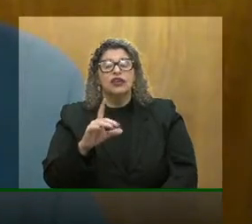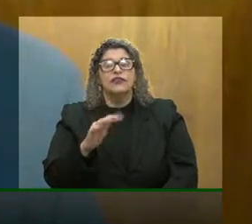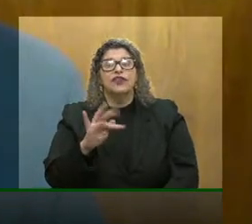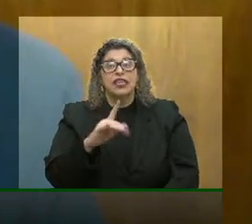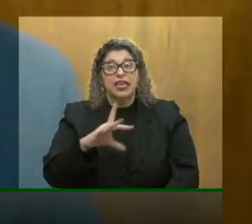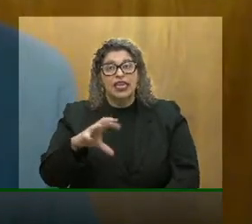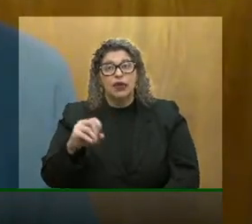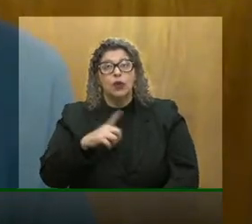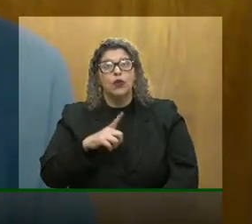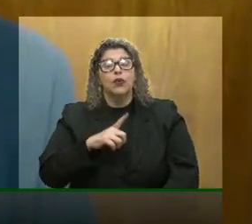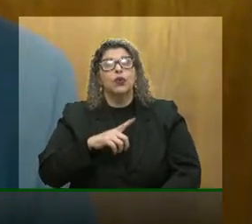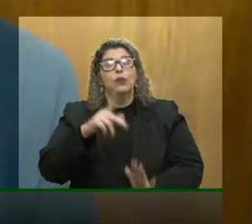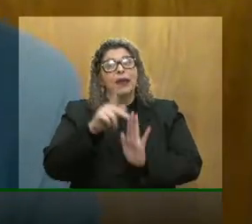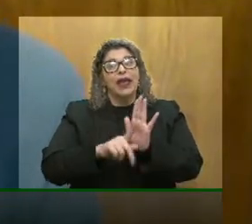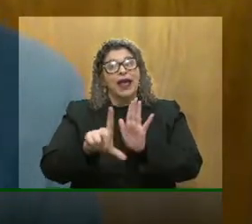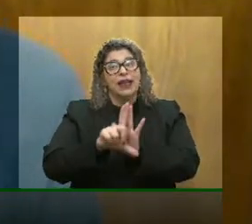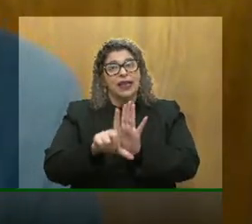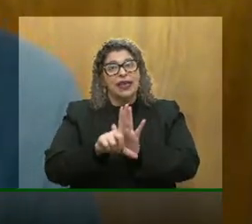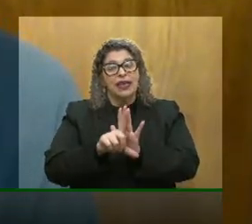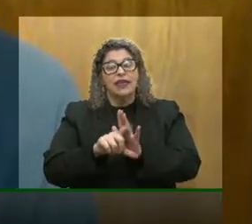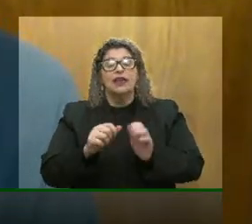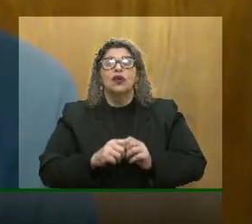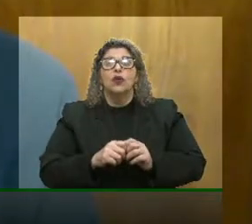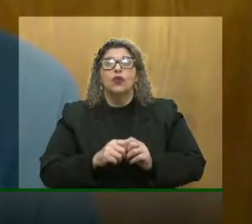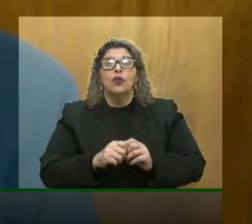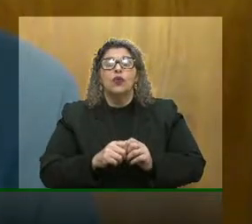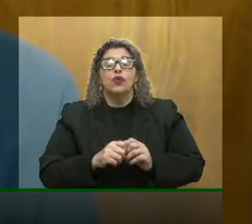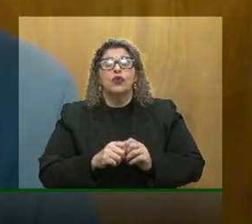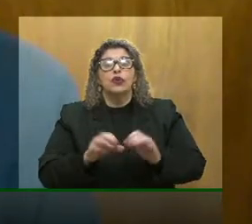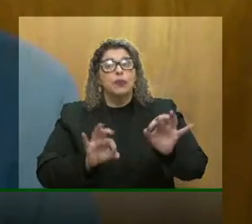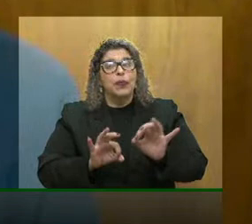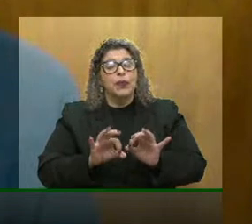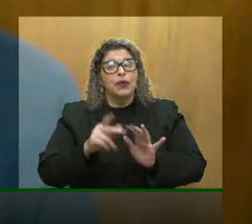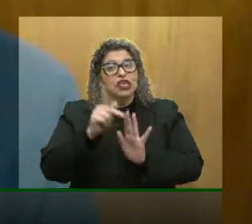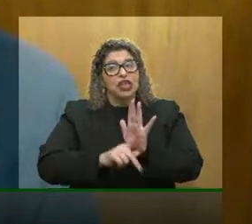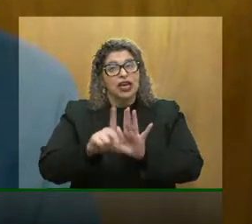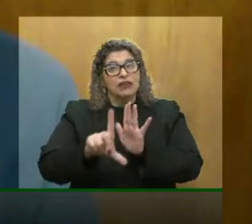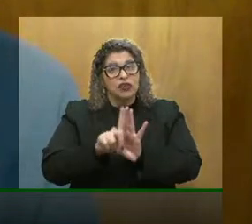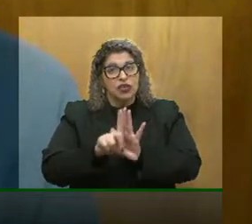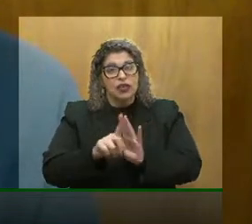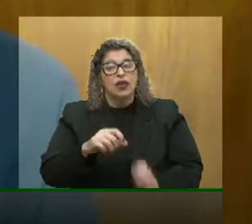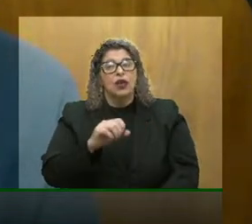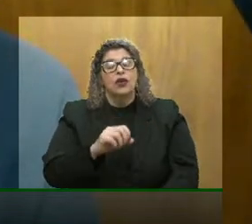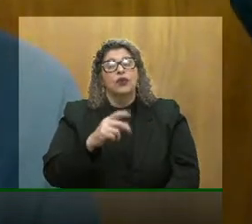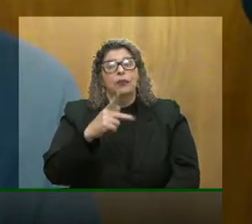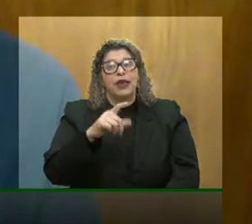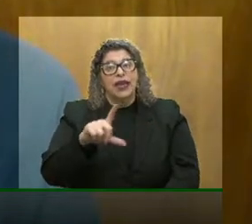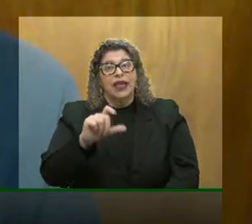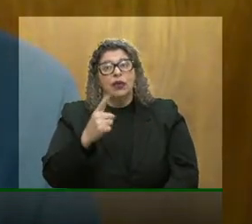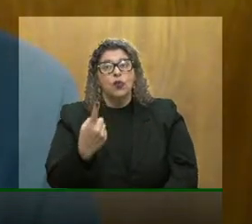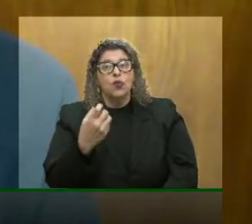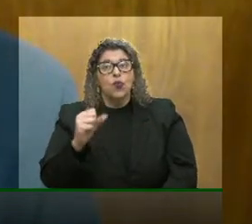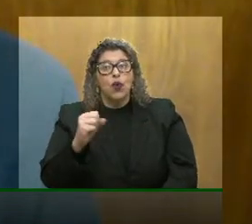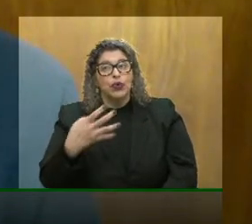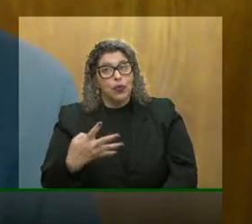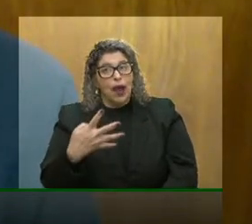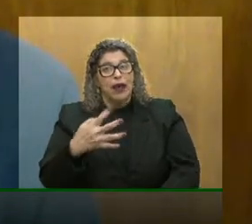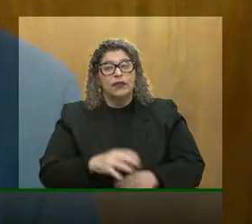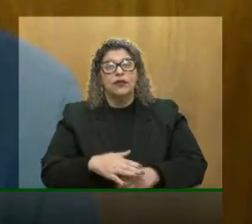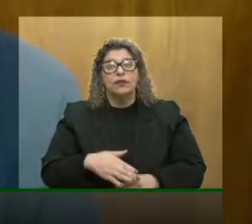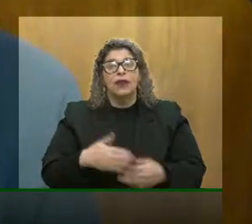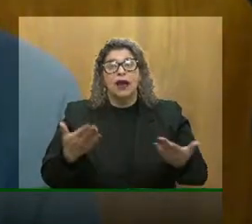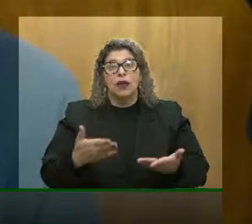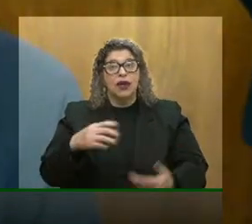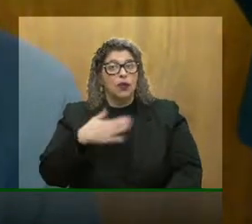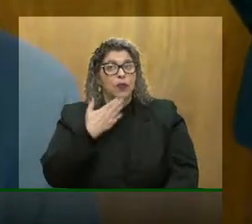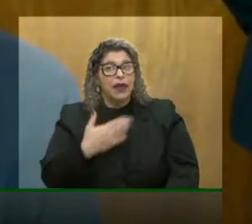PL, dos projetos de lei do PL 184-2020. A seguir, solicito ao